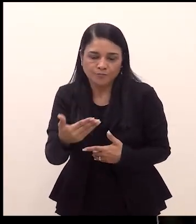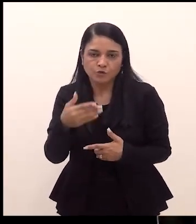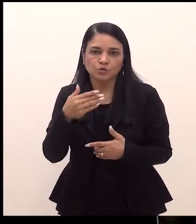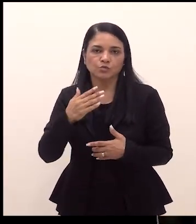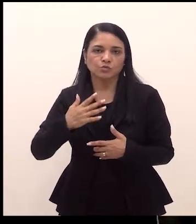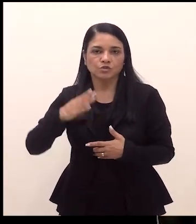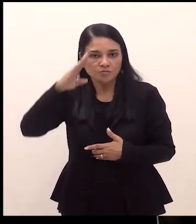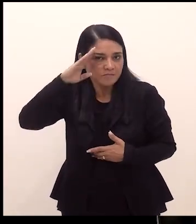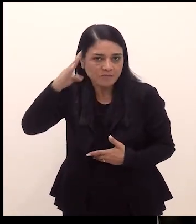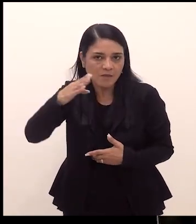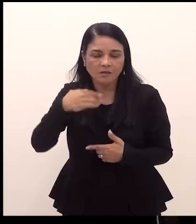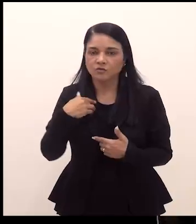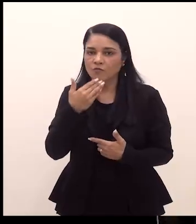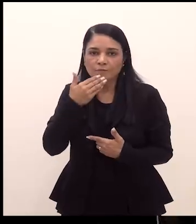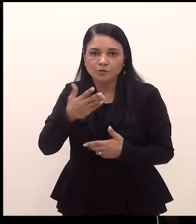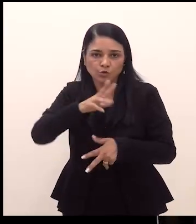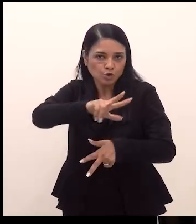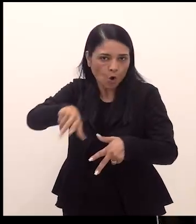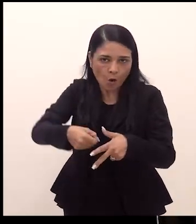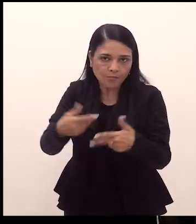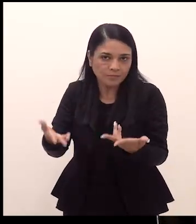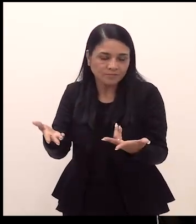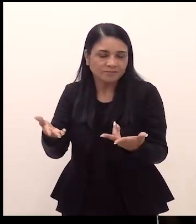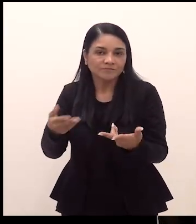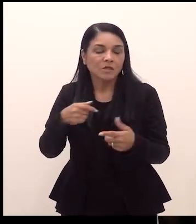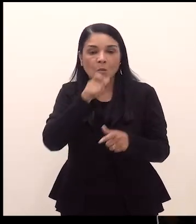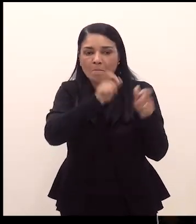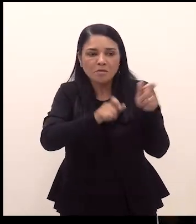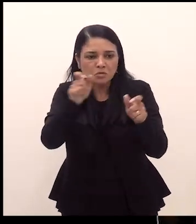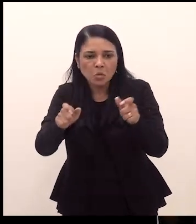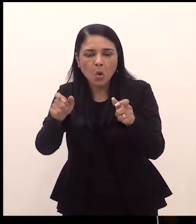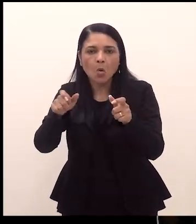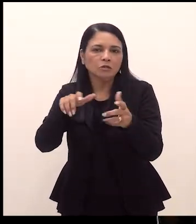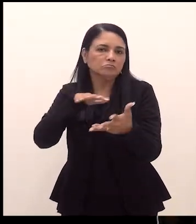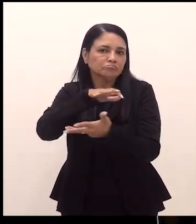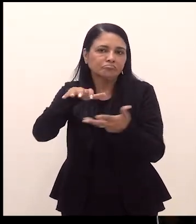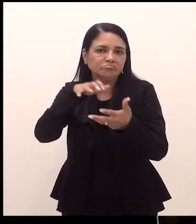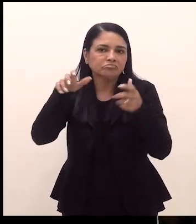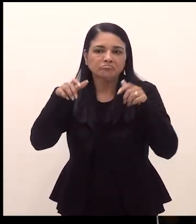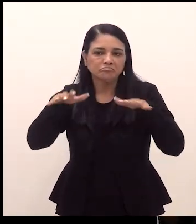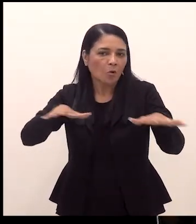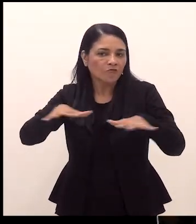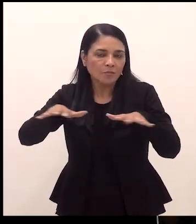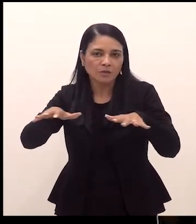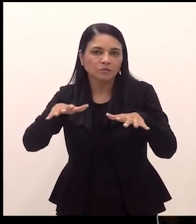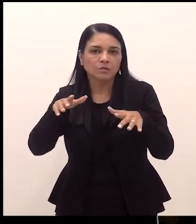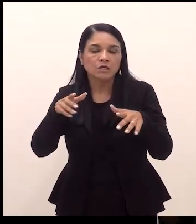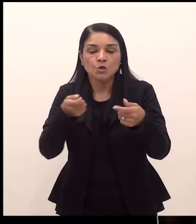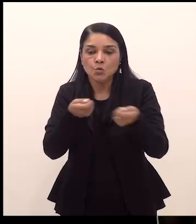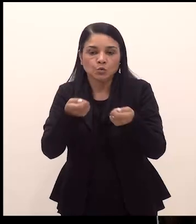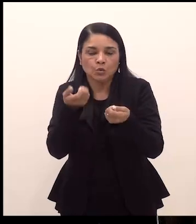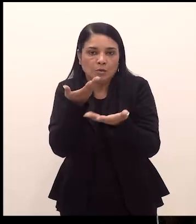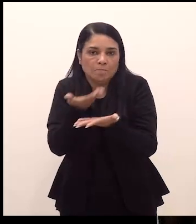de intervenção militar, que não houve pedido de golpe de Estado e que era somente pessoas ali que faziam mais uma manifestação que saiu do